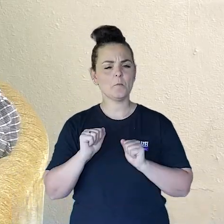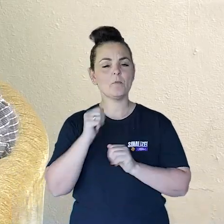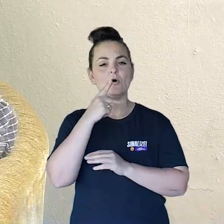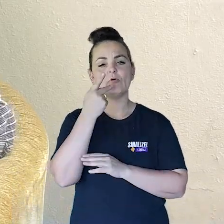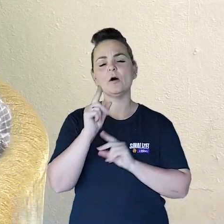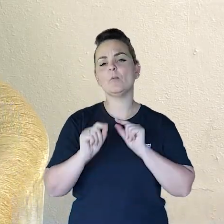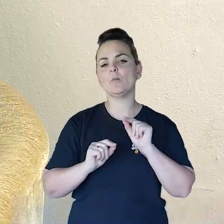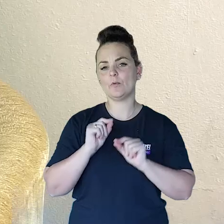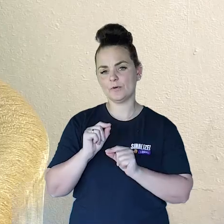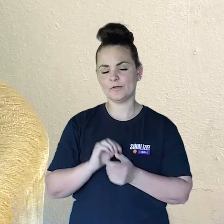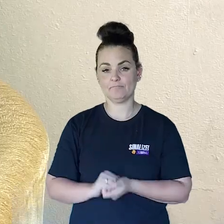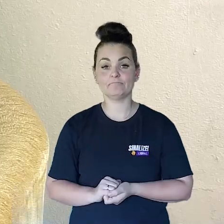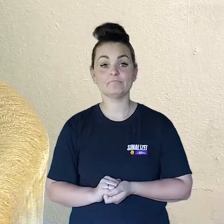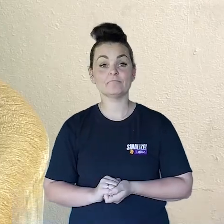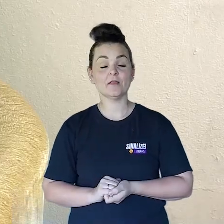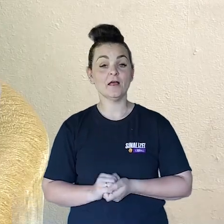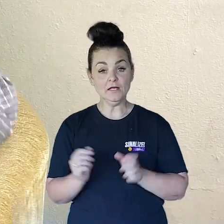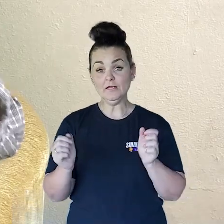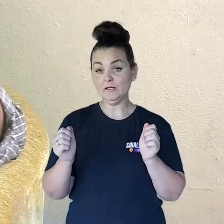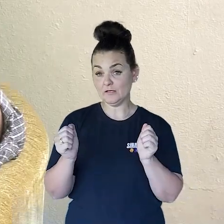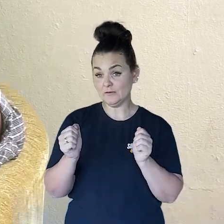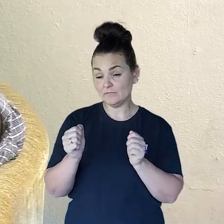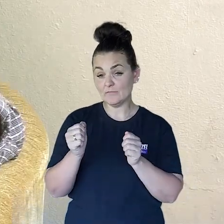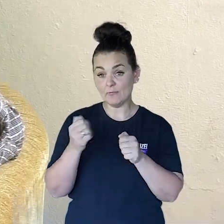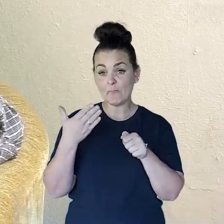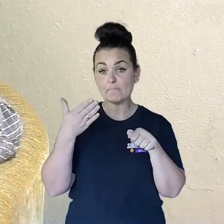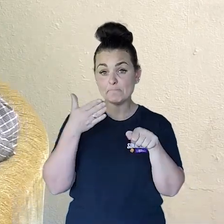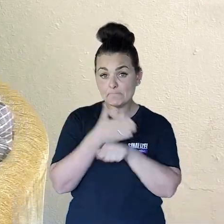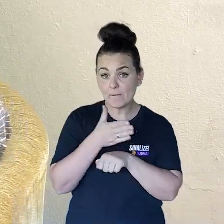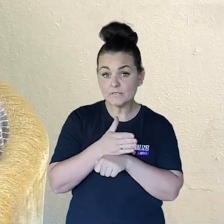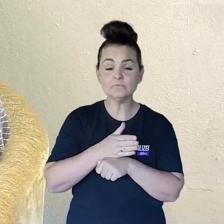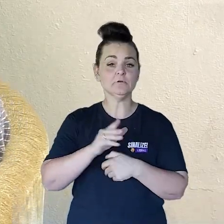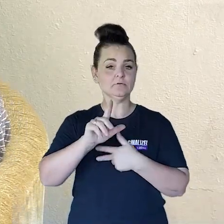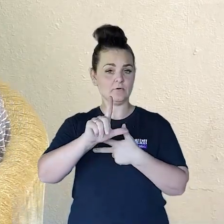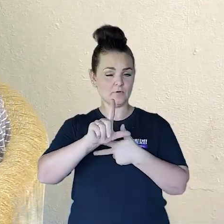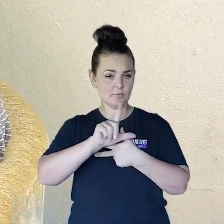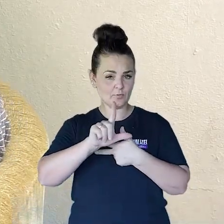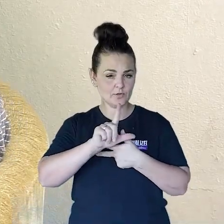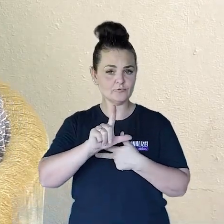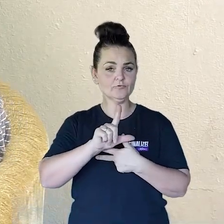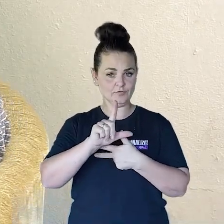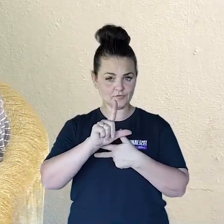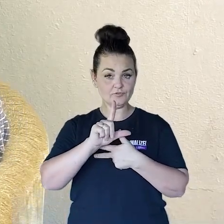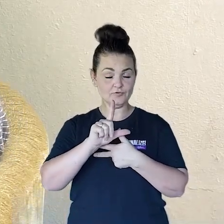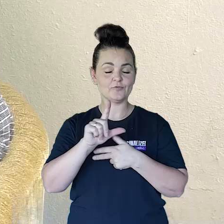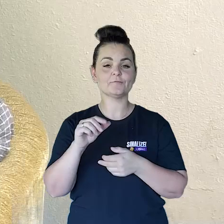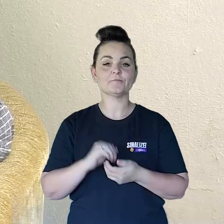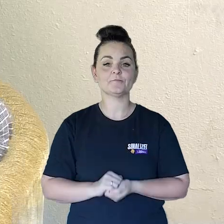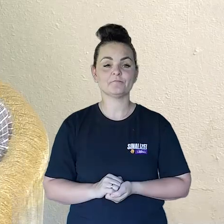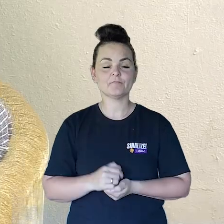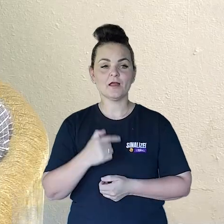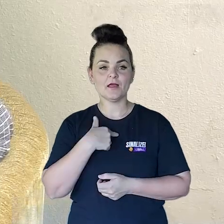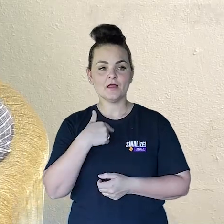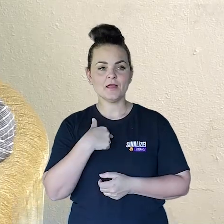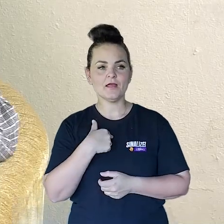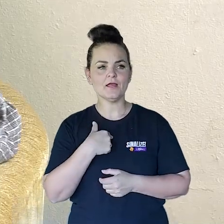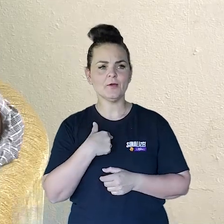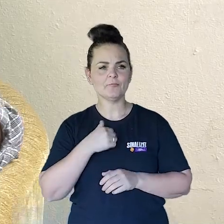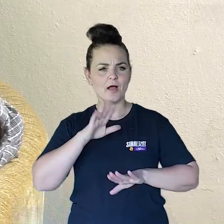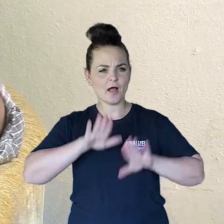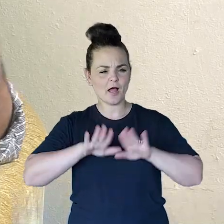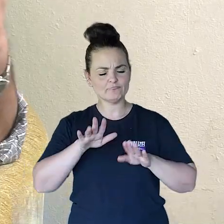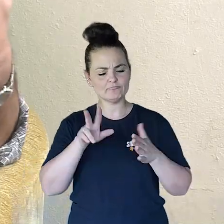deles é ter passado pelo Legislativo nesses 4 anos, né? Eu faço, às vezes eu me pego fazendo